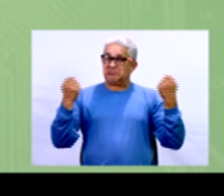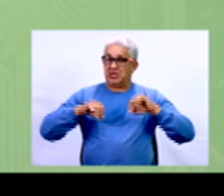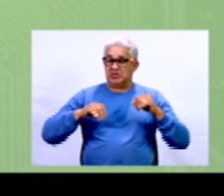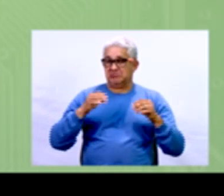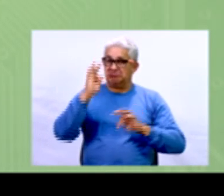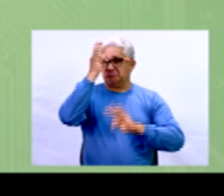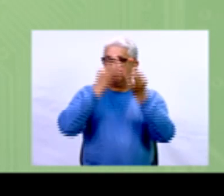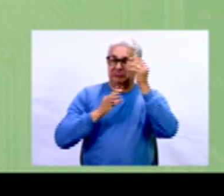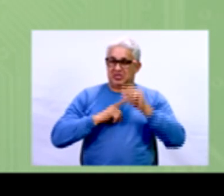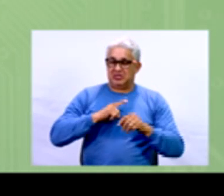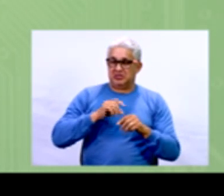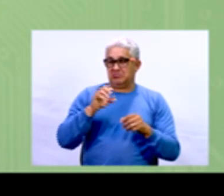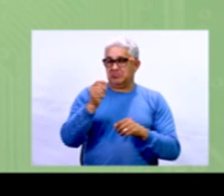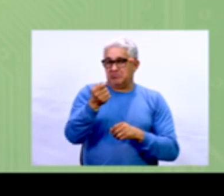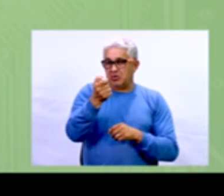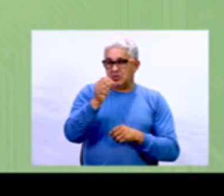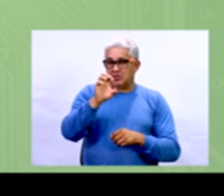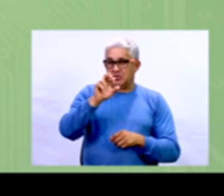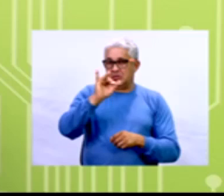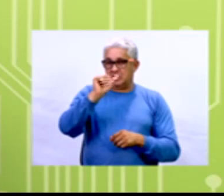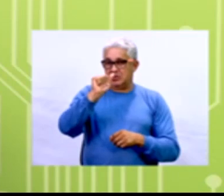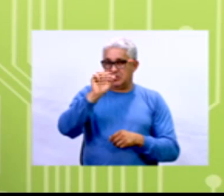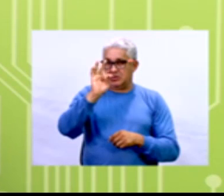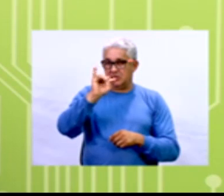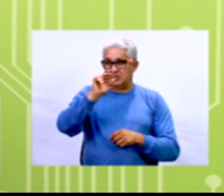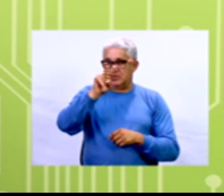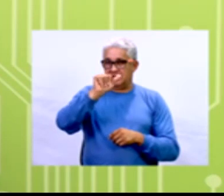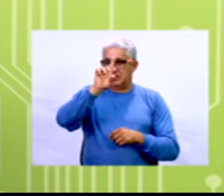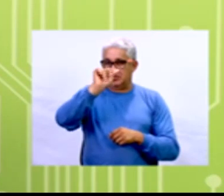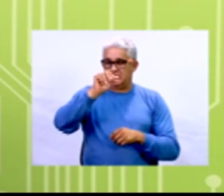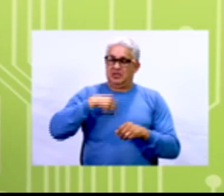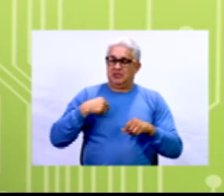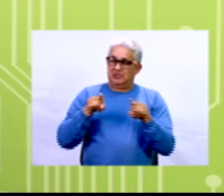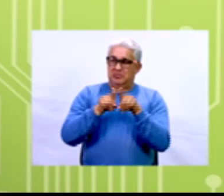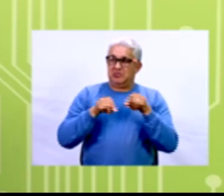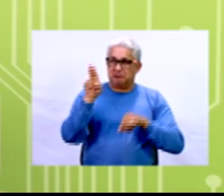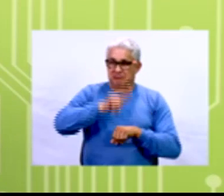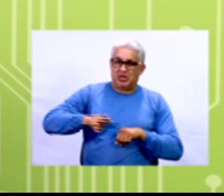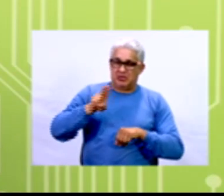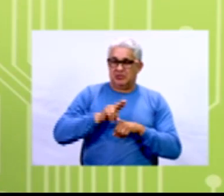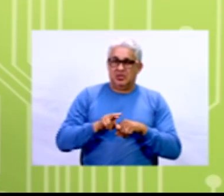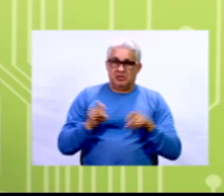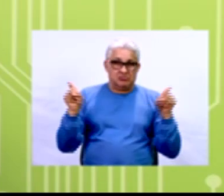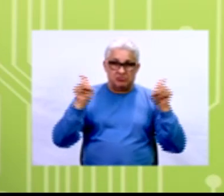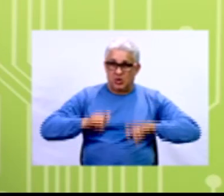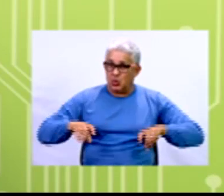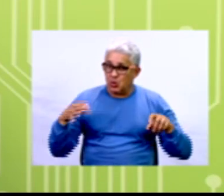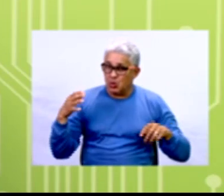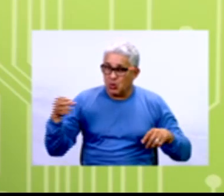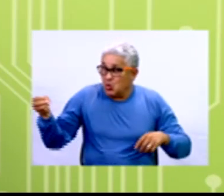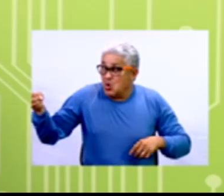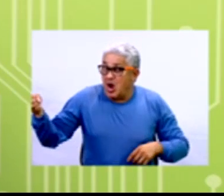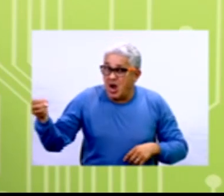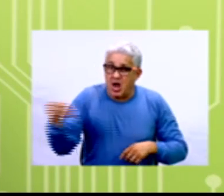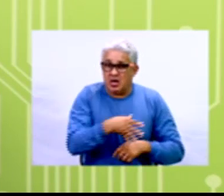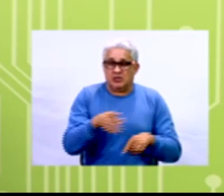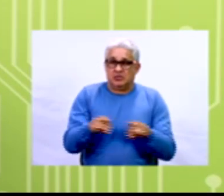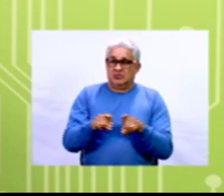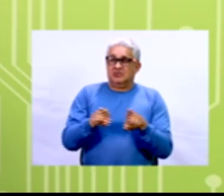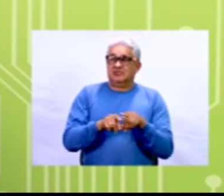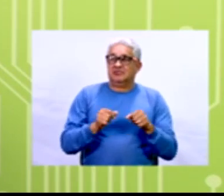e pouca criatividade. Não adianta eu usar um equipamento de primeira, topíssimo, e